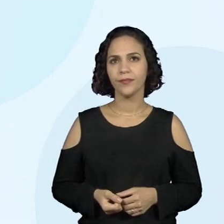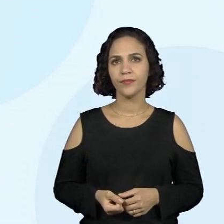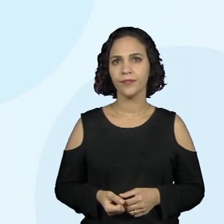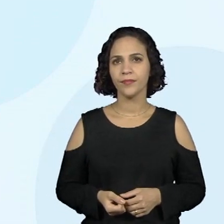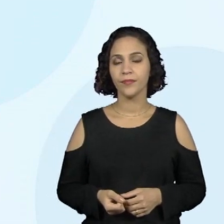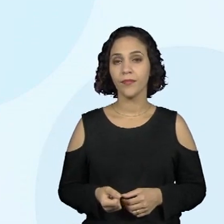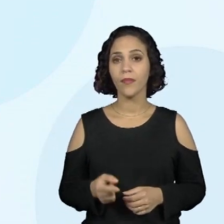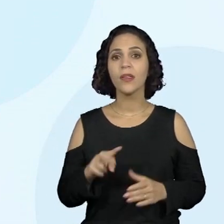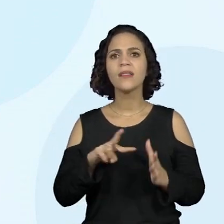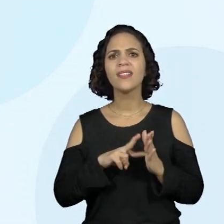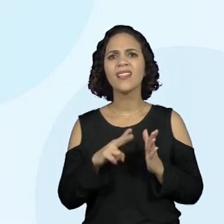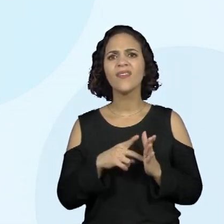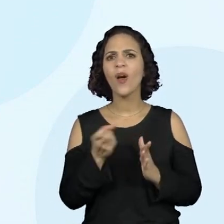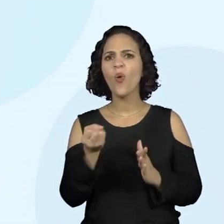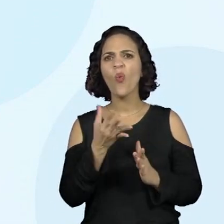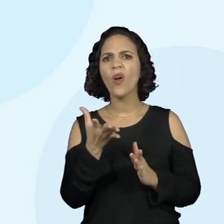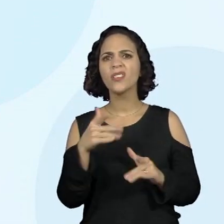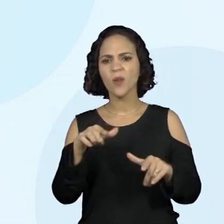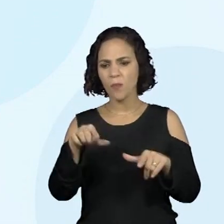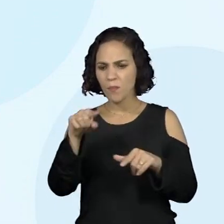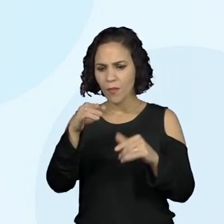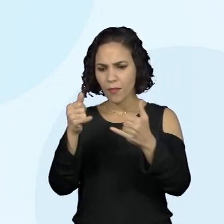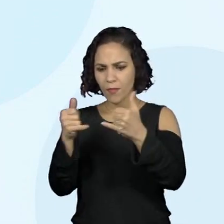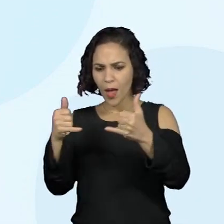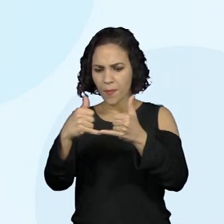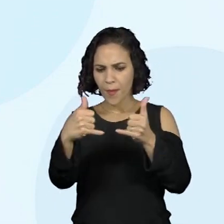Hexagonal quer dizer que tem quantos lados a base?